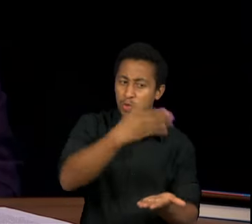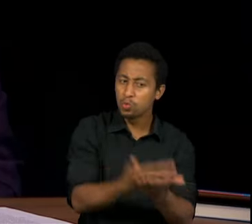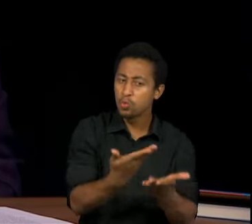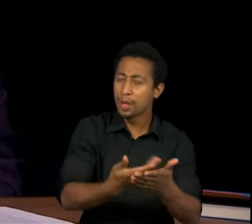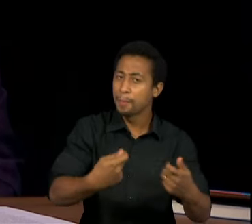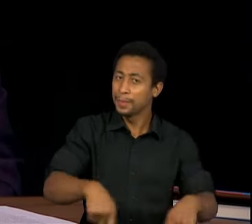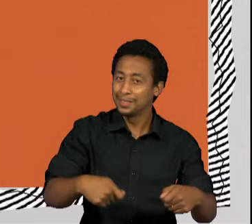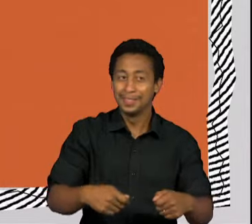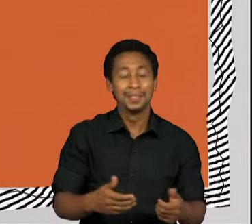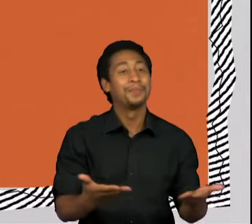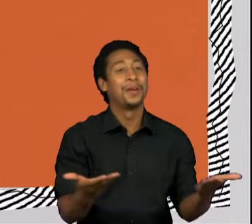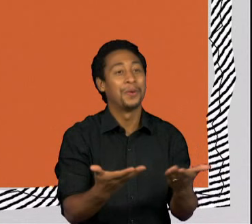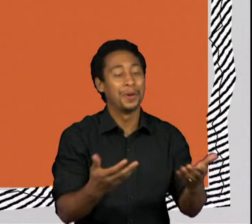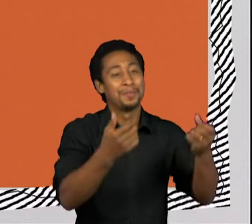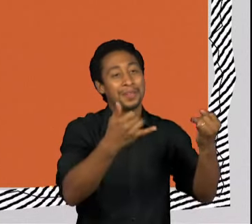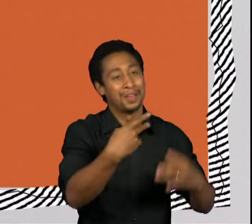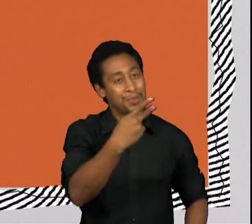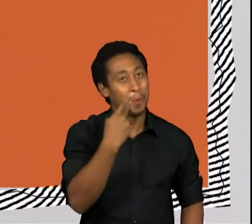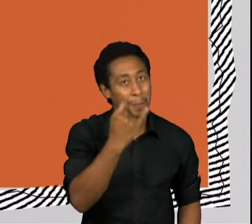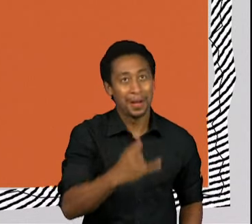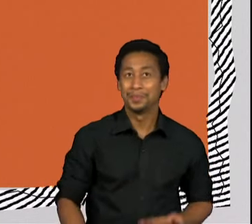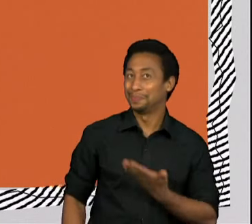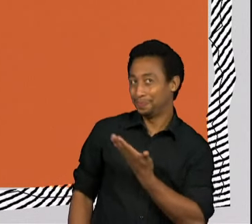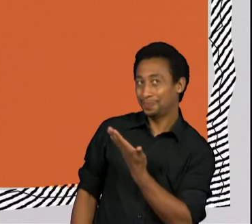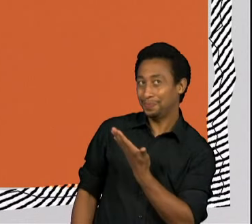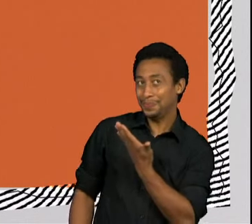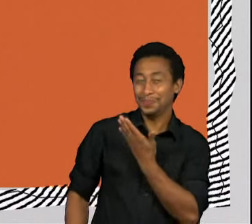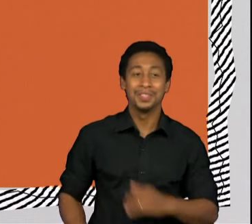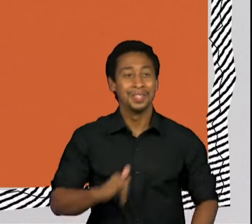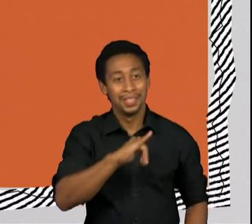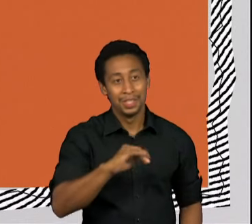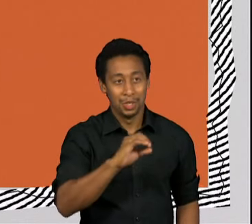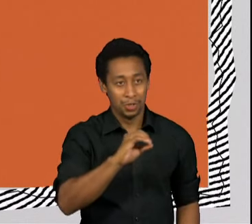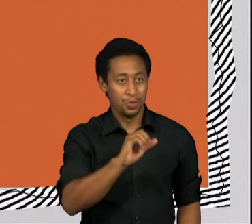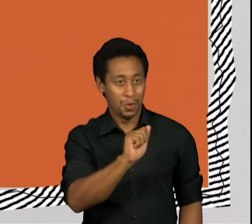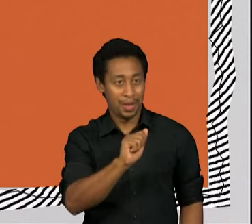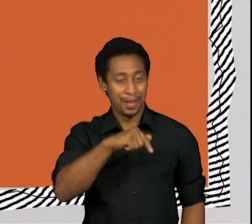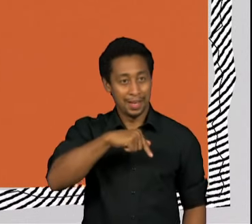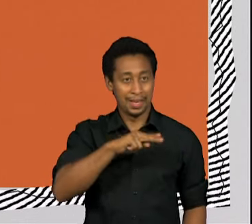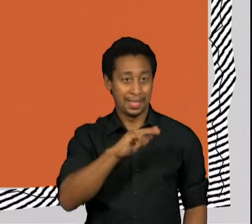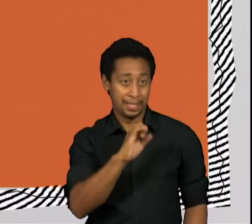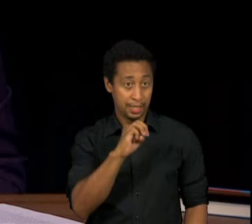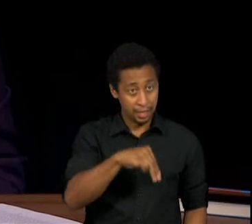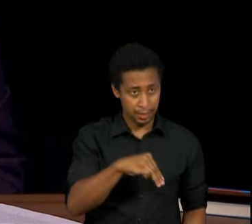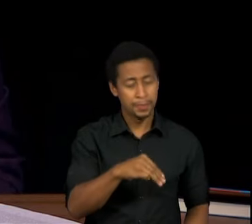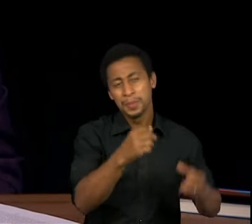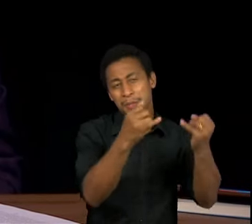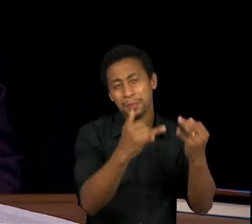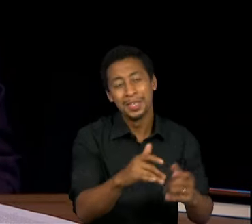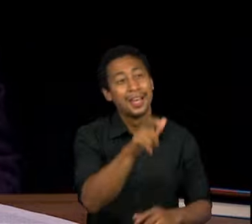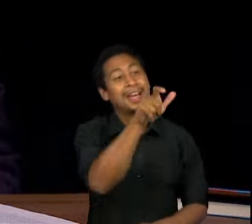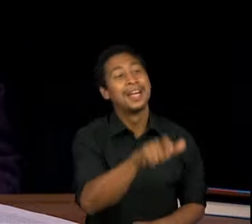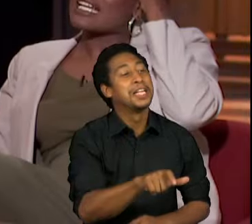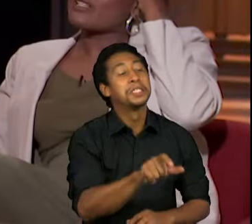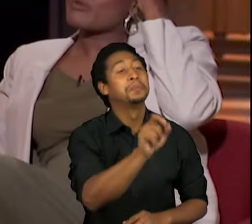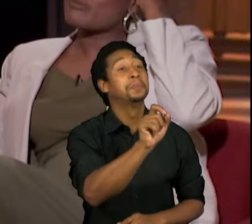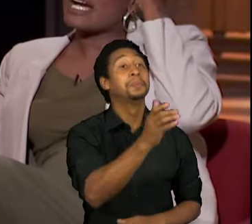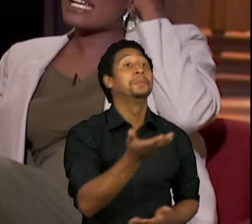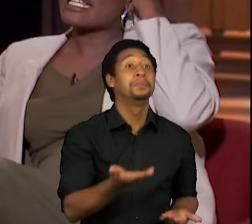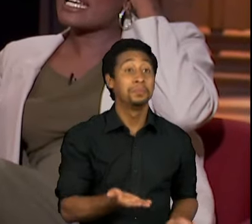Joaquim militante comunista partidão mesmo né quem é ele na sua vida